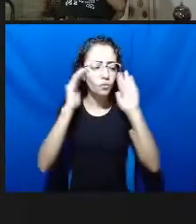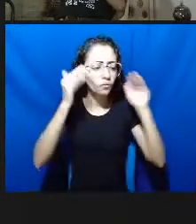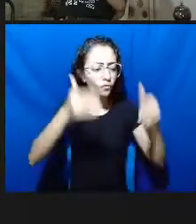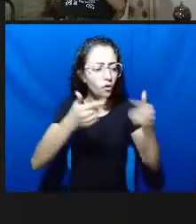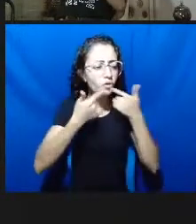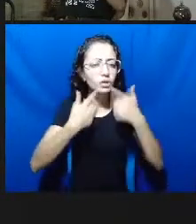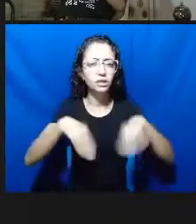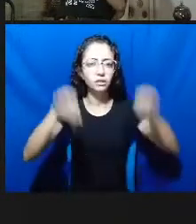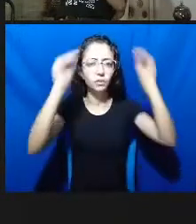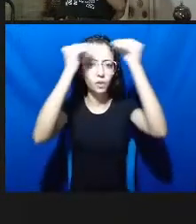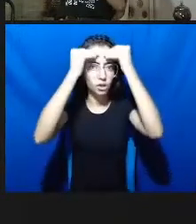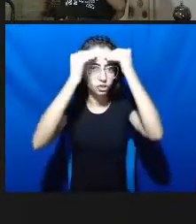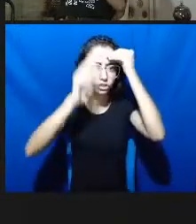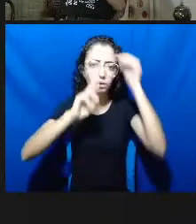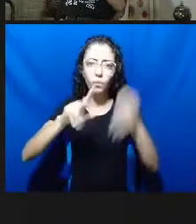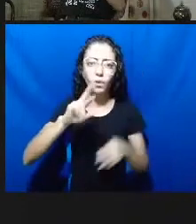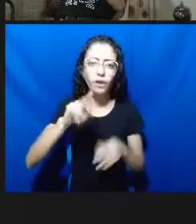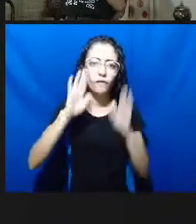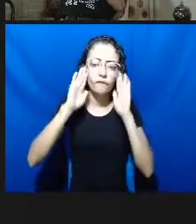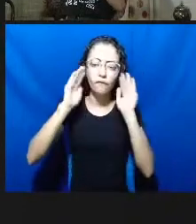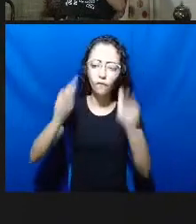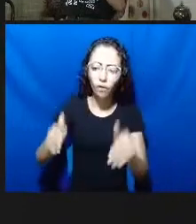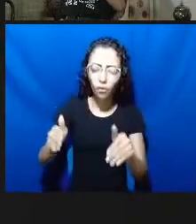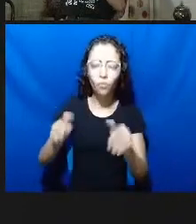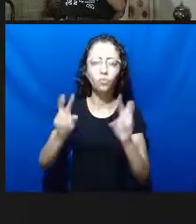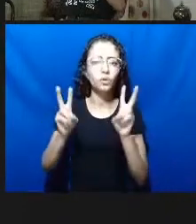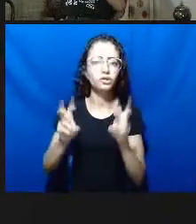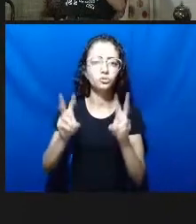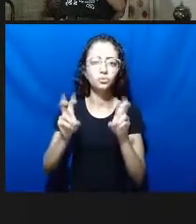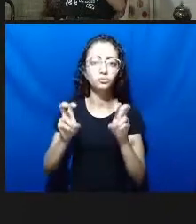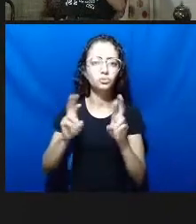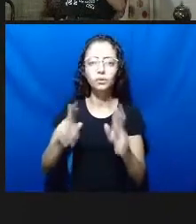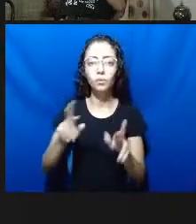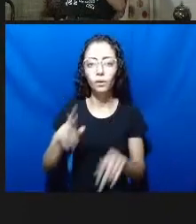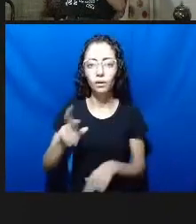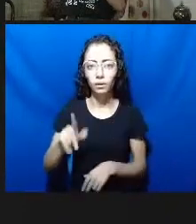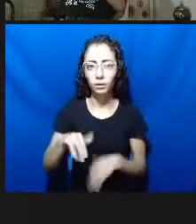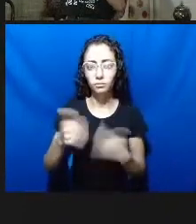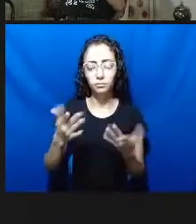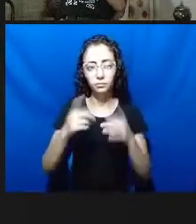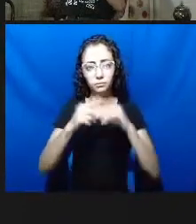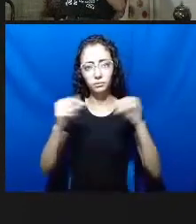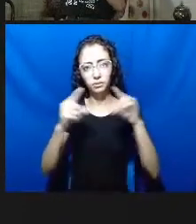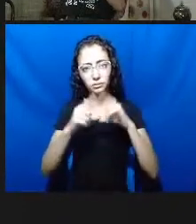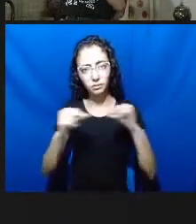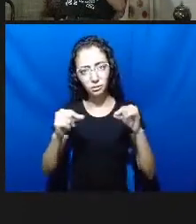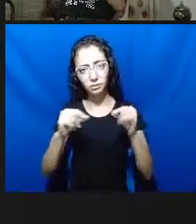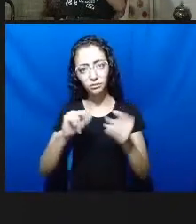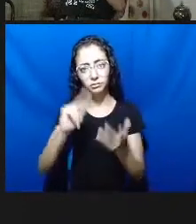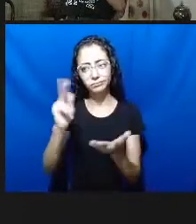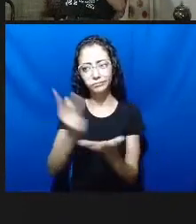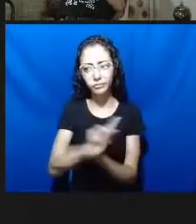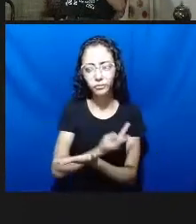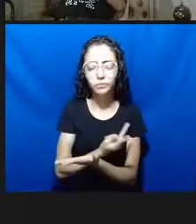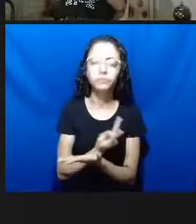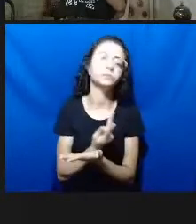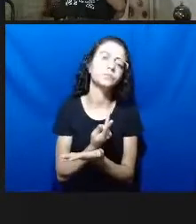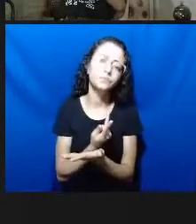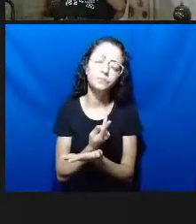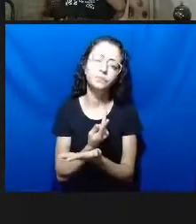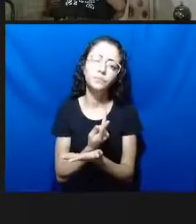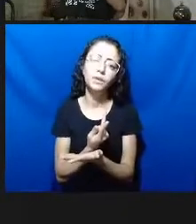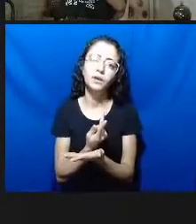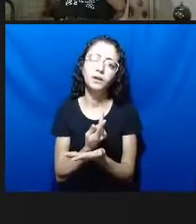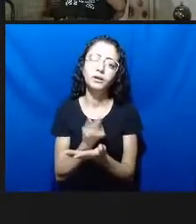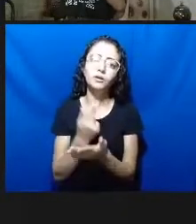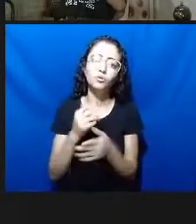da linguagem. Então, na realidade, Brasília se, digamos assim, se realizaria quando voltasse a ser um